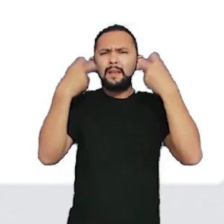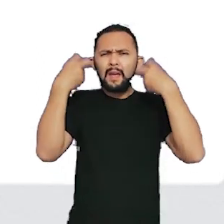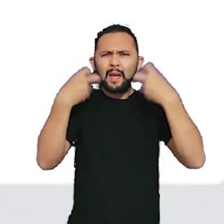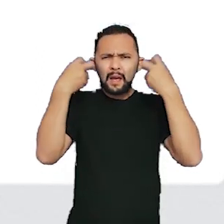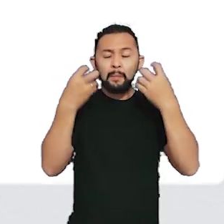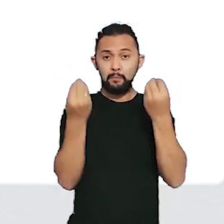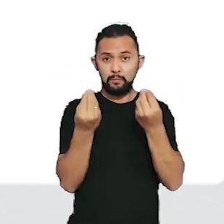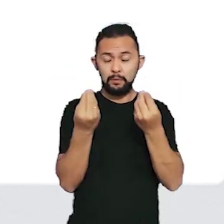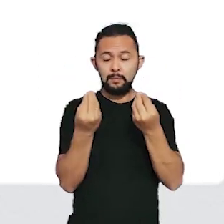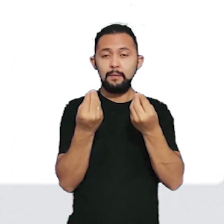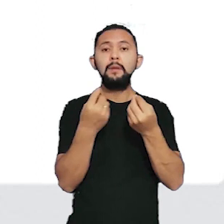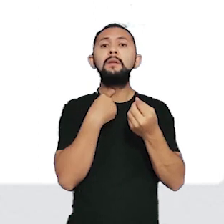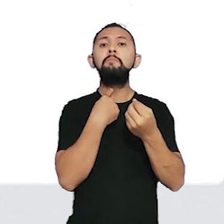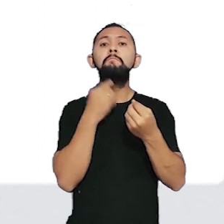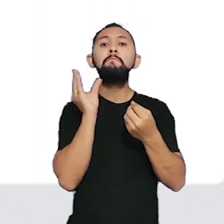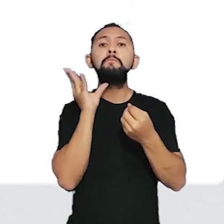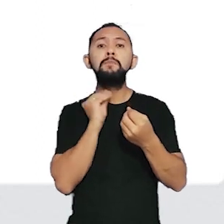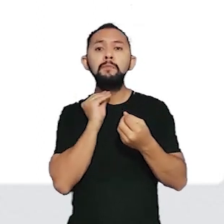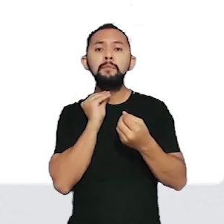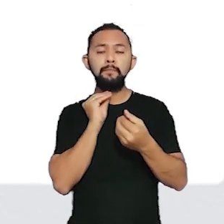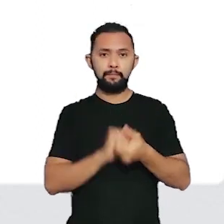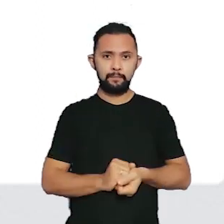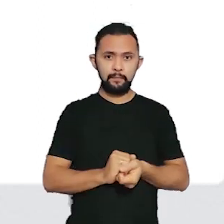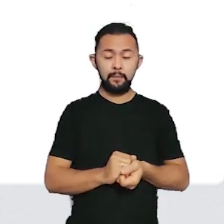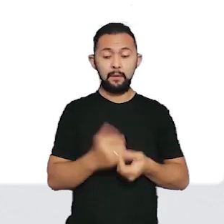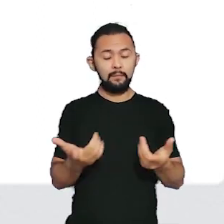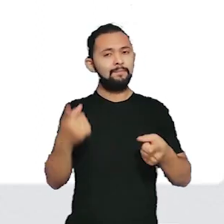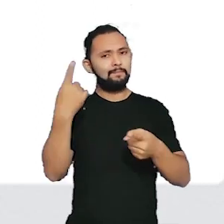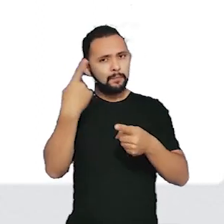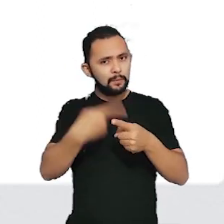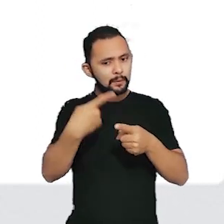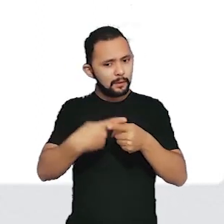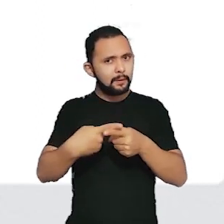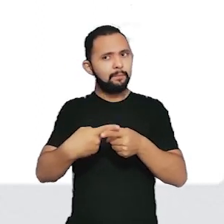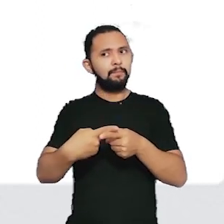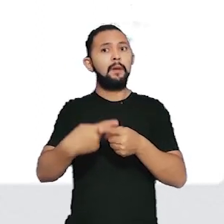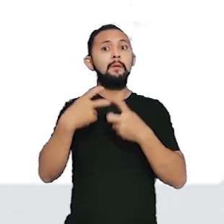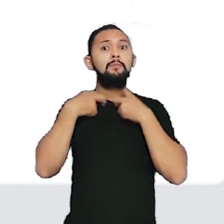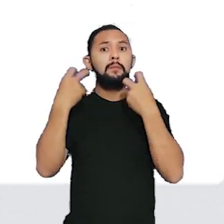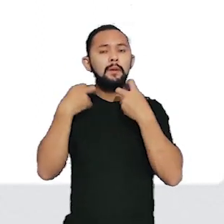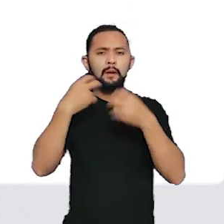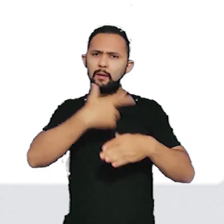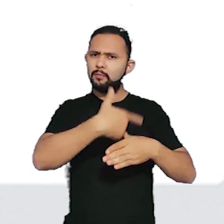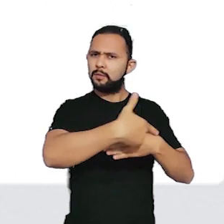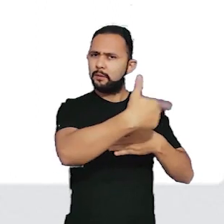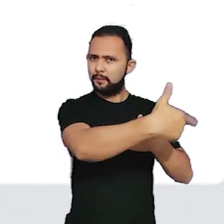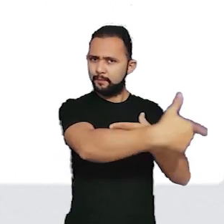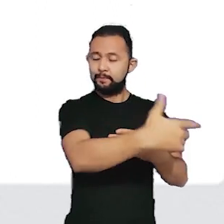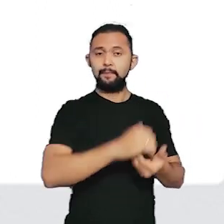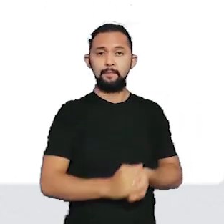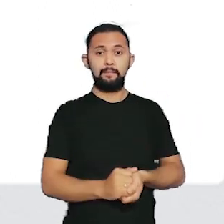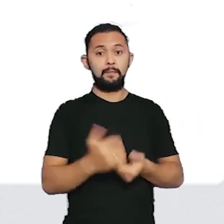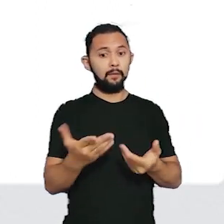causa disso que aconteceu isso. Causa e consequência. E aqui onde aparece a consequência é a